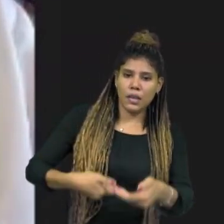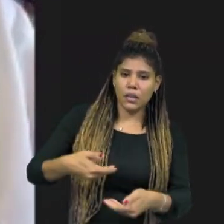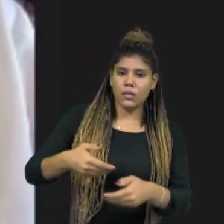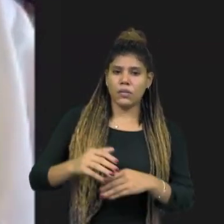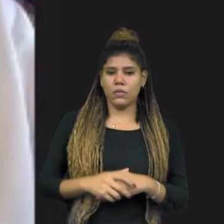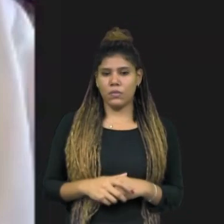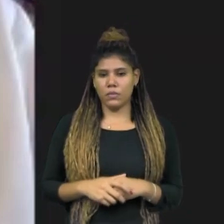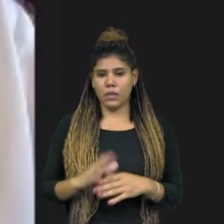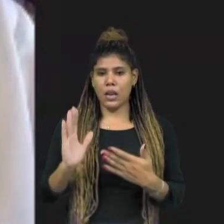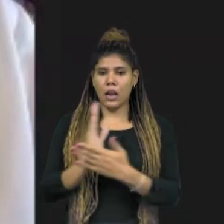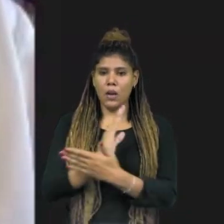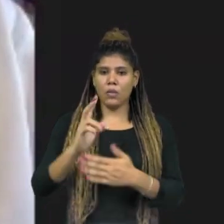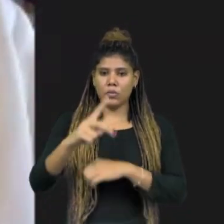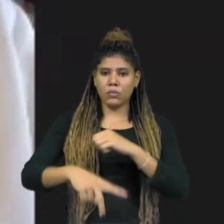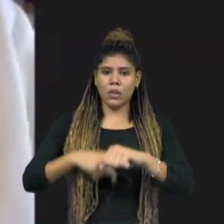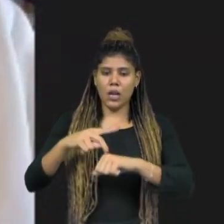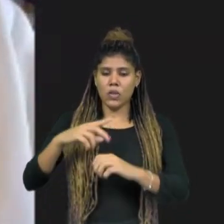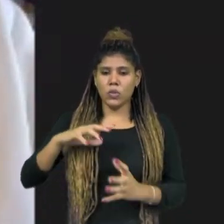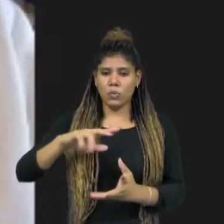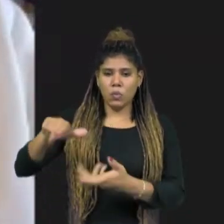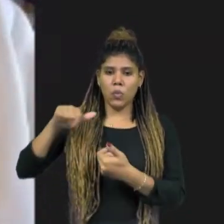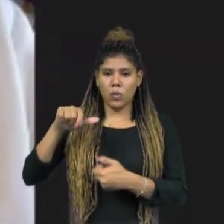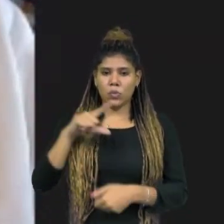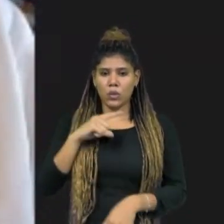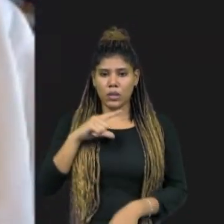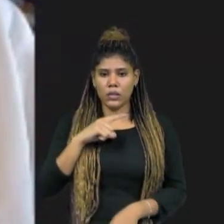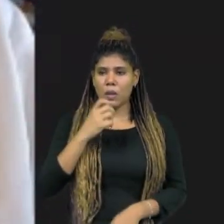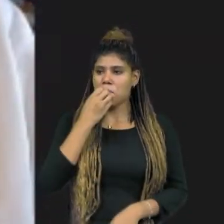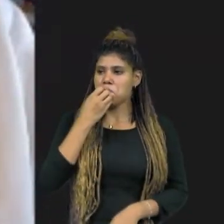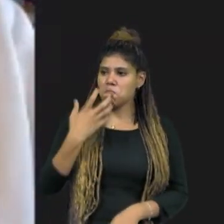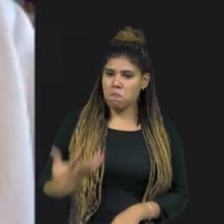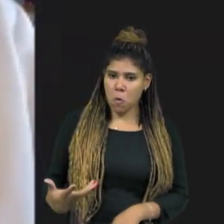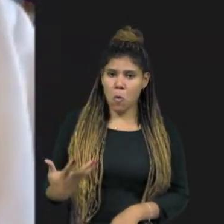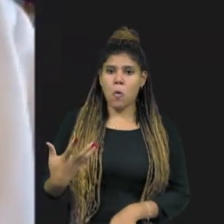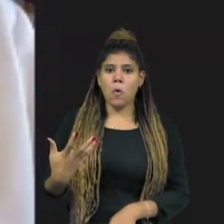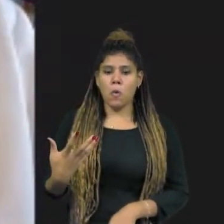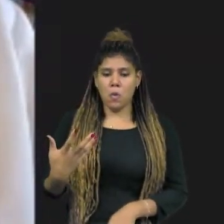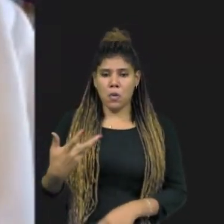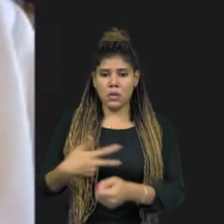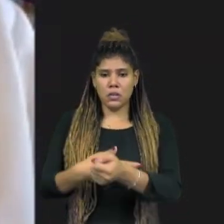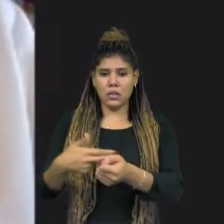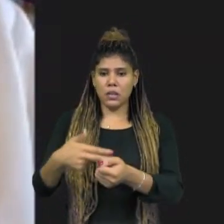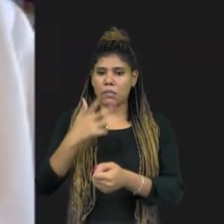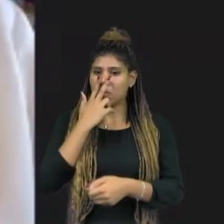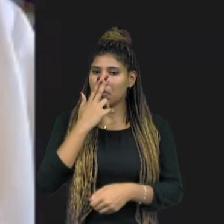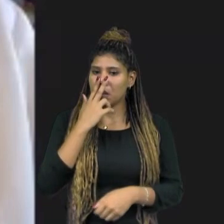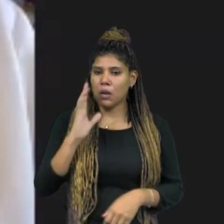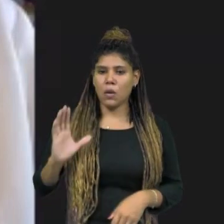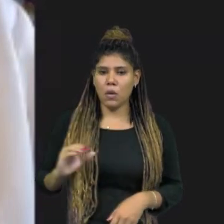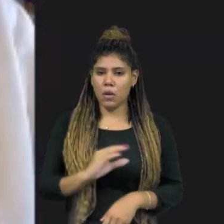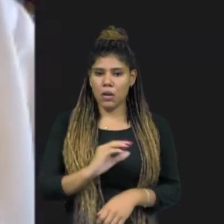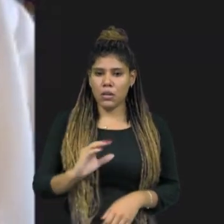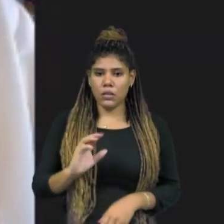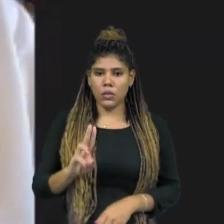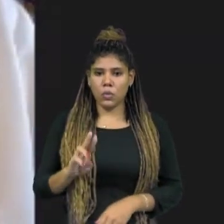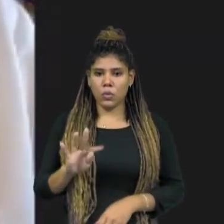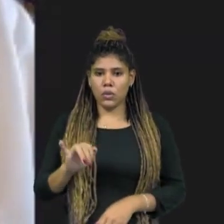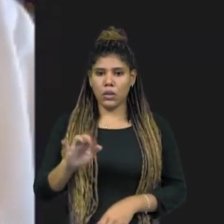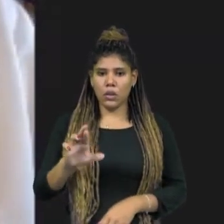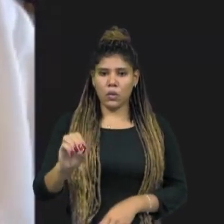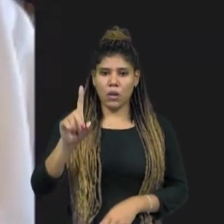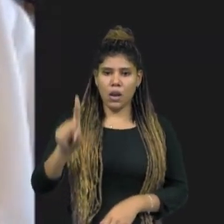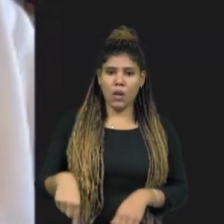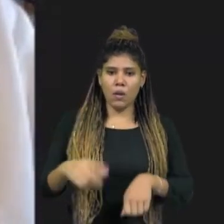alguns países do mundo em que a gente tem uma boa cobertura para esse exame, praticamente o câncer do colo do útero é uma doença